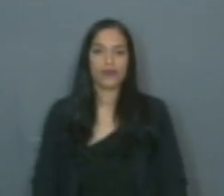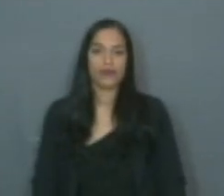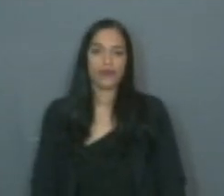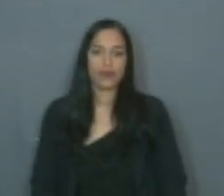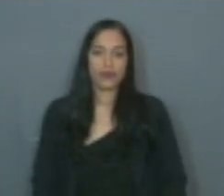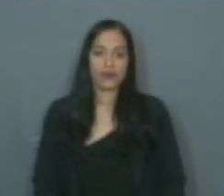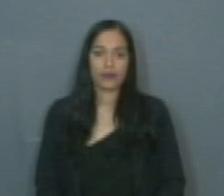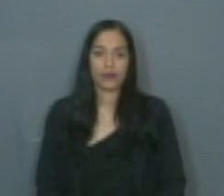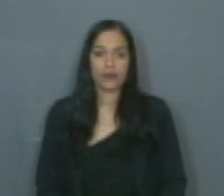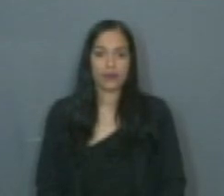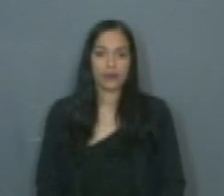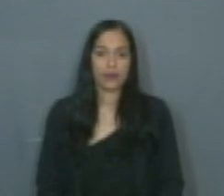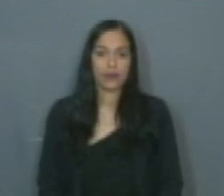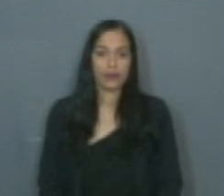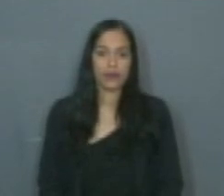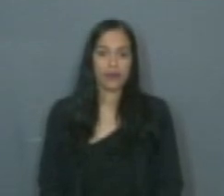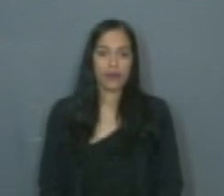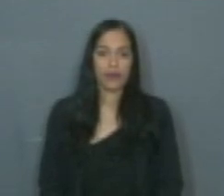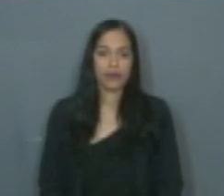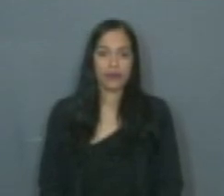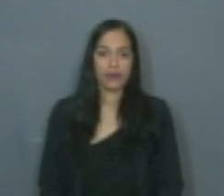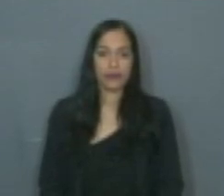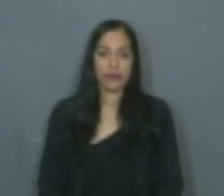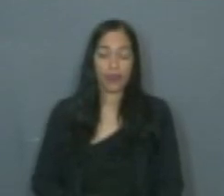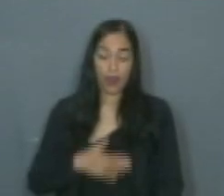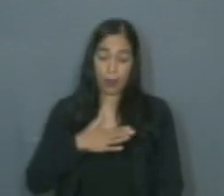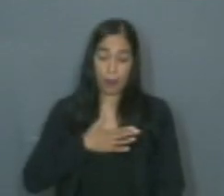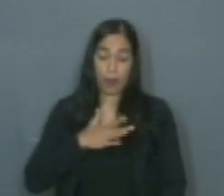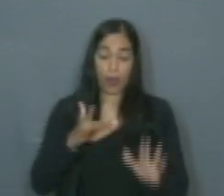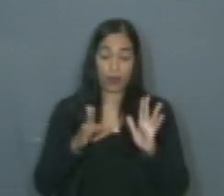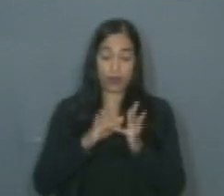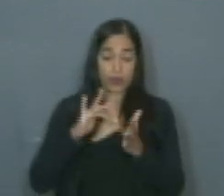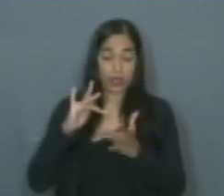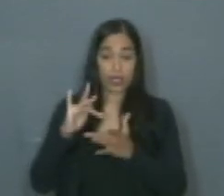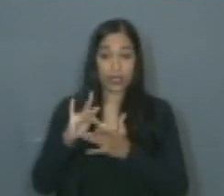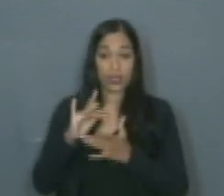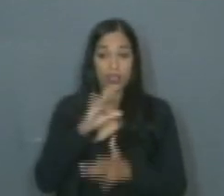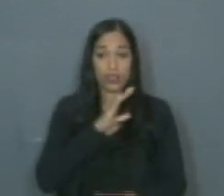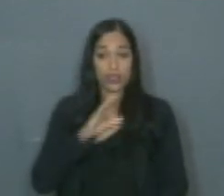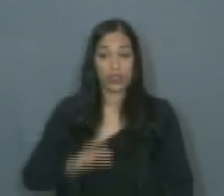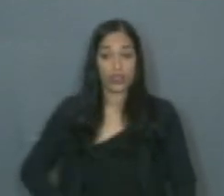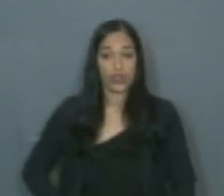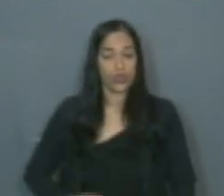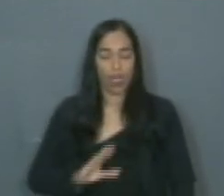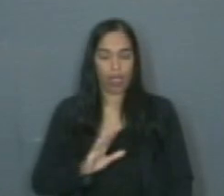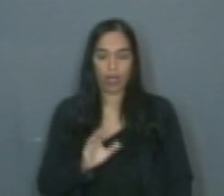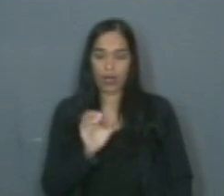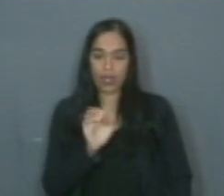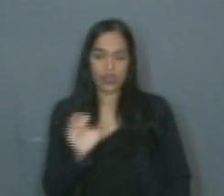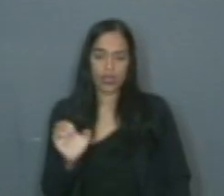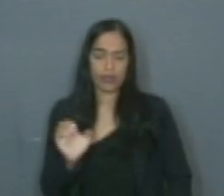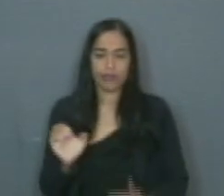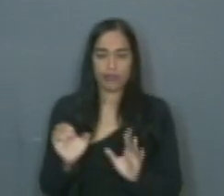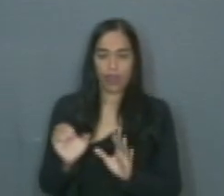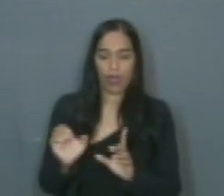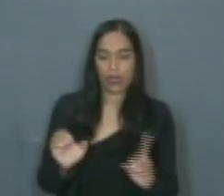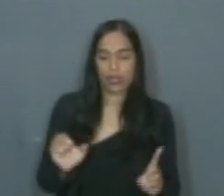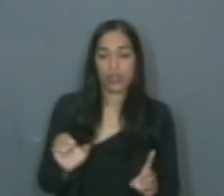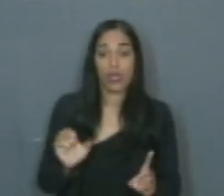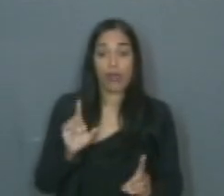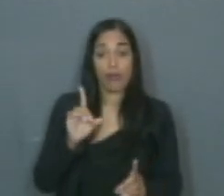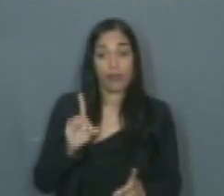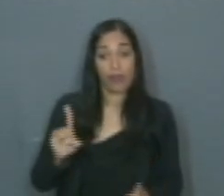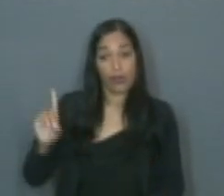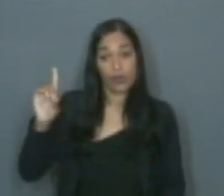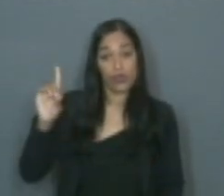registrar aqui que o meu Cristo, ele nem é de extrema direita, nem é comunista, ele é Deus.